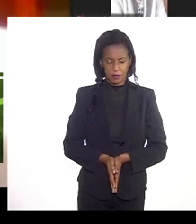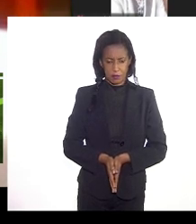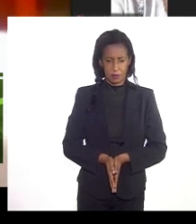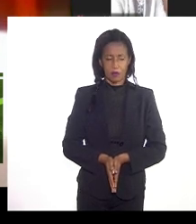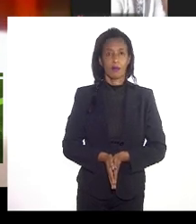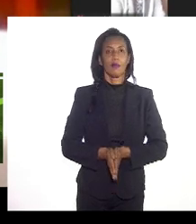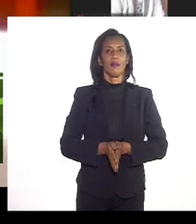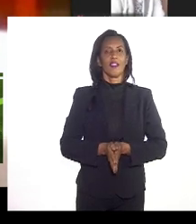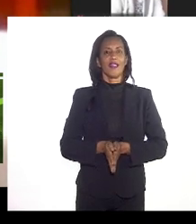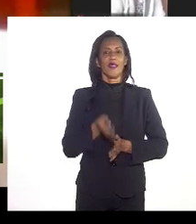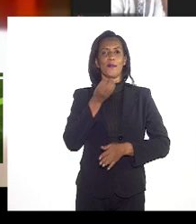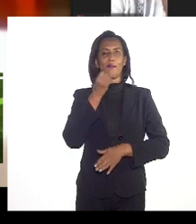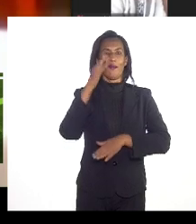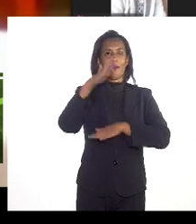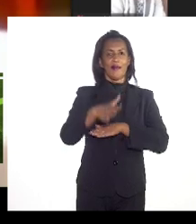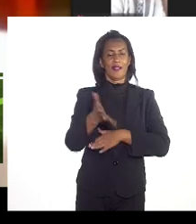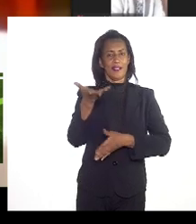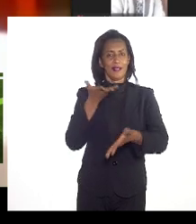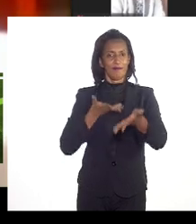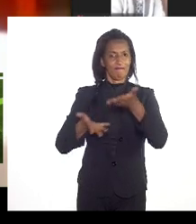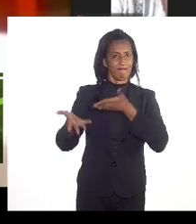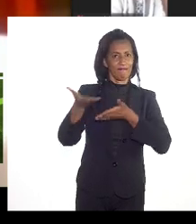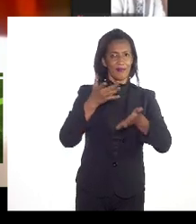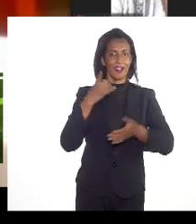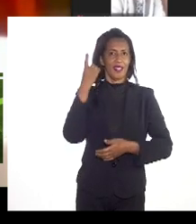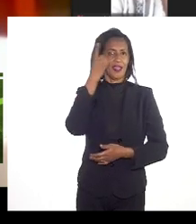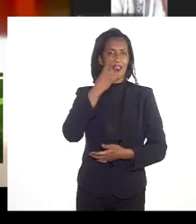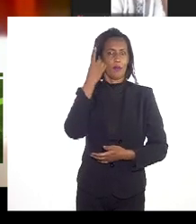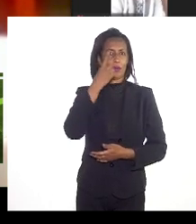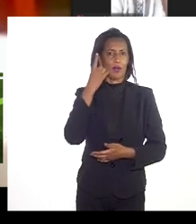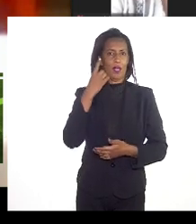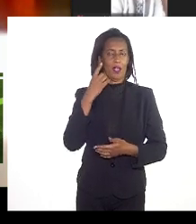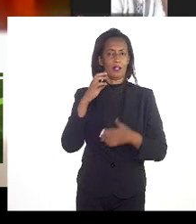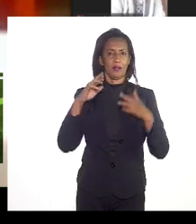Deputados, participantes aqui dessa pública, deputada